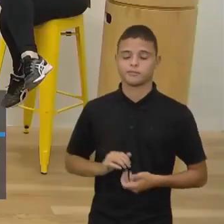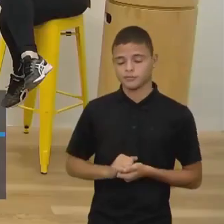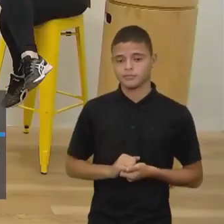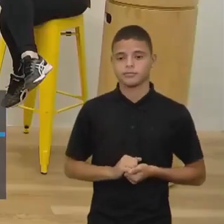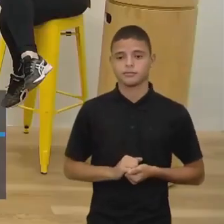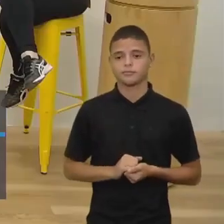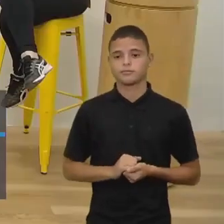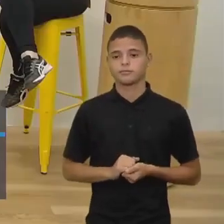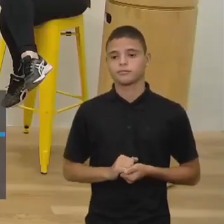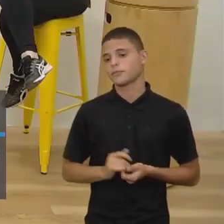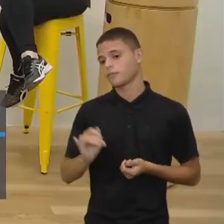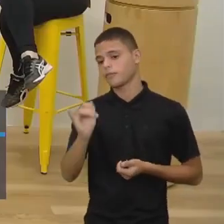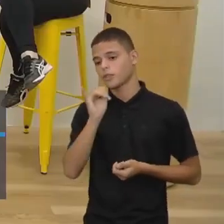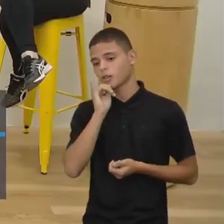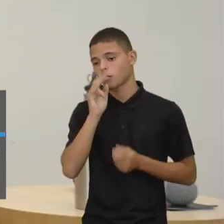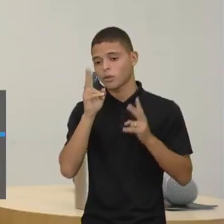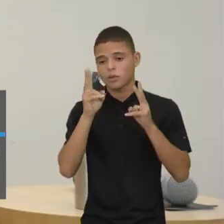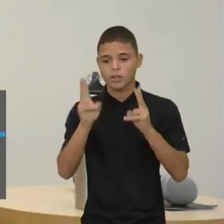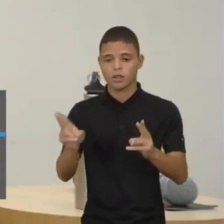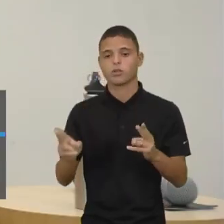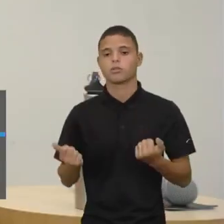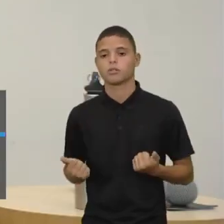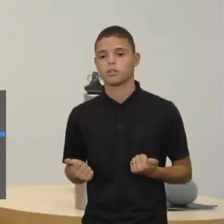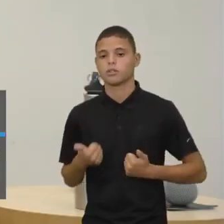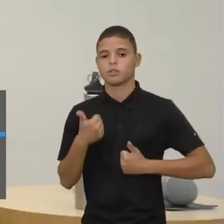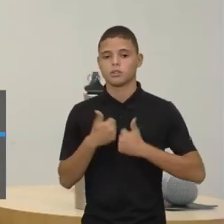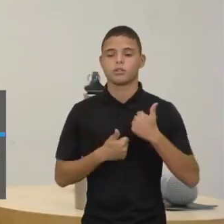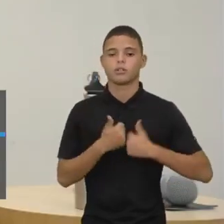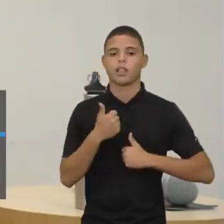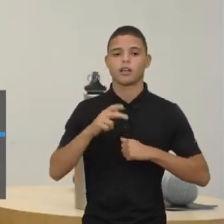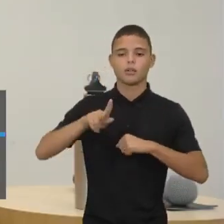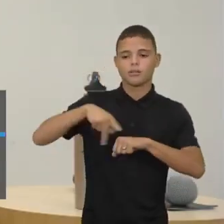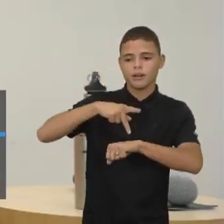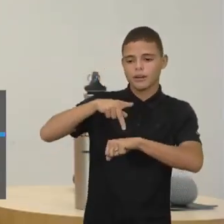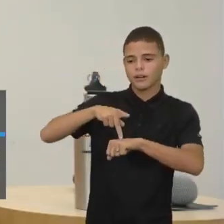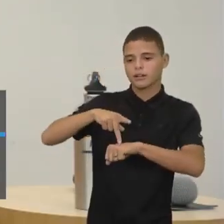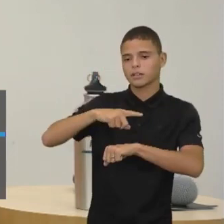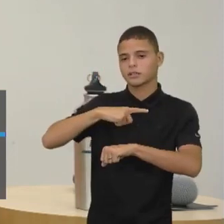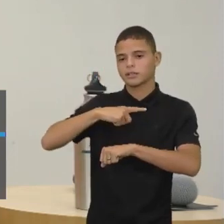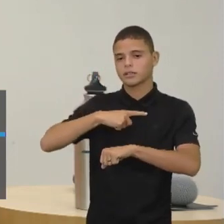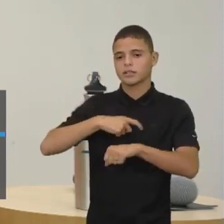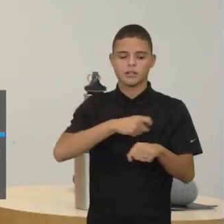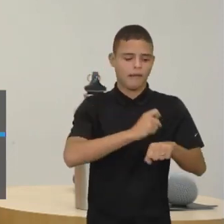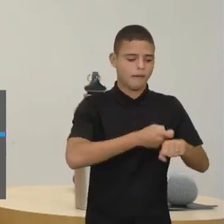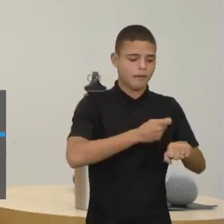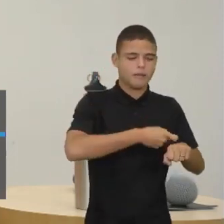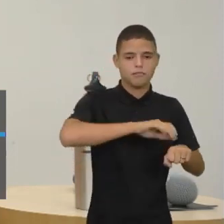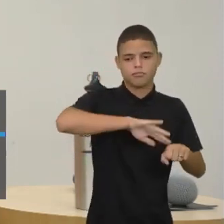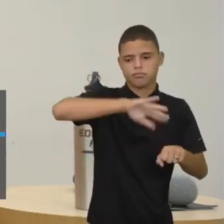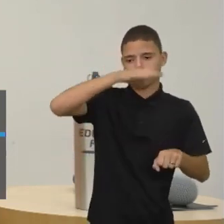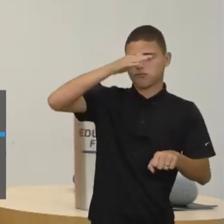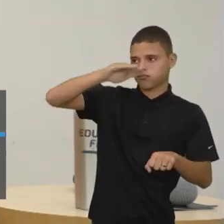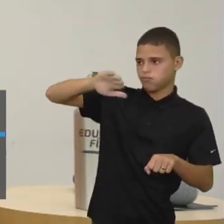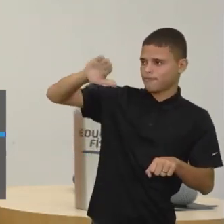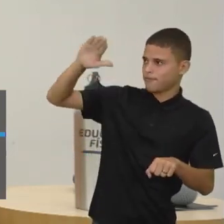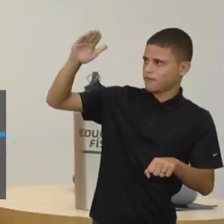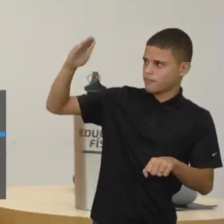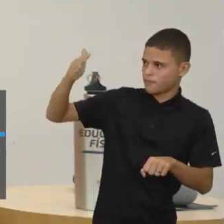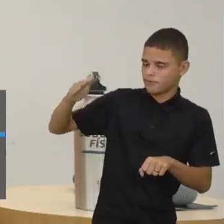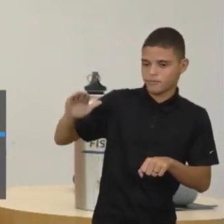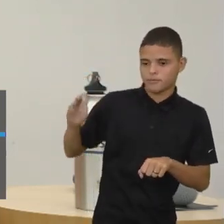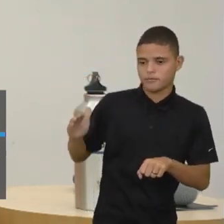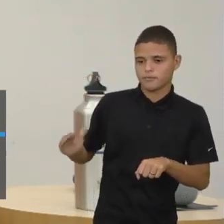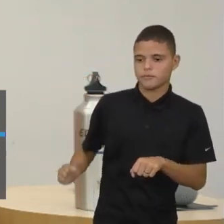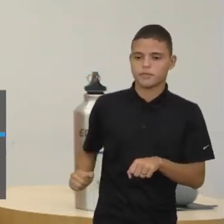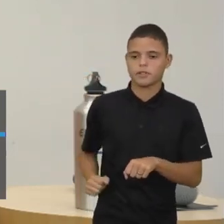equivalente quando a seleção brasileira ou algum time vai jogar nesses países aí que tem a altitude elevada, que tem